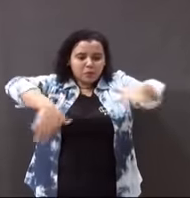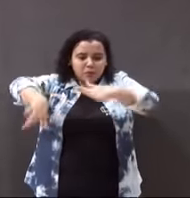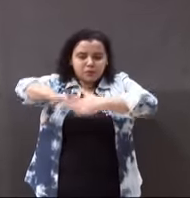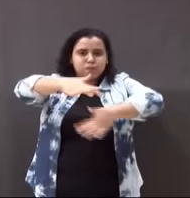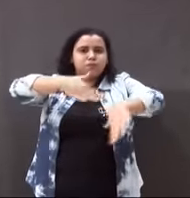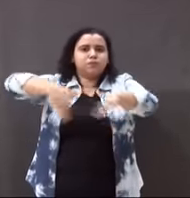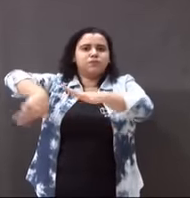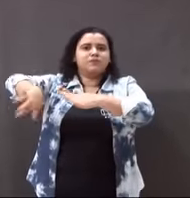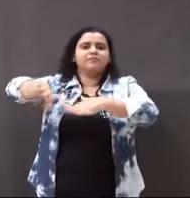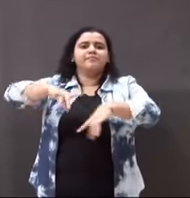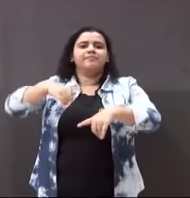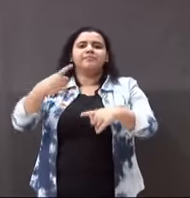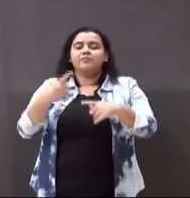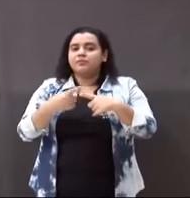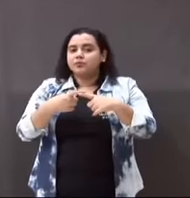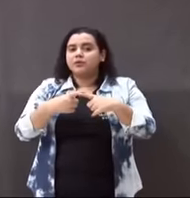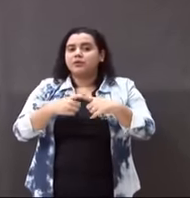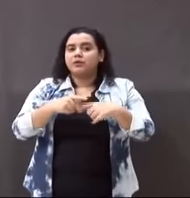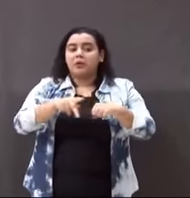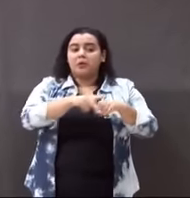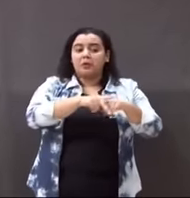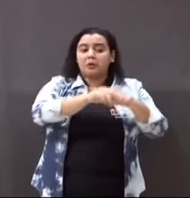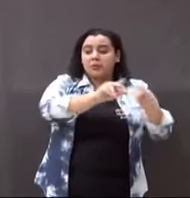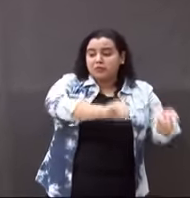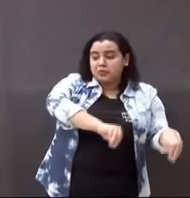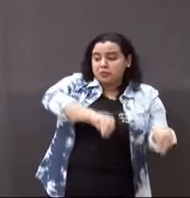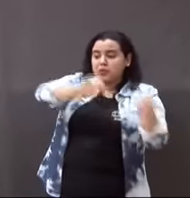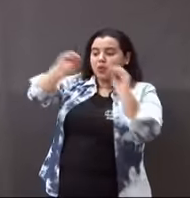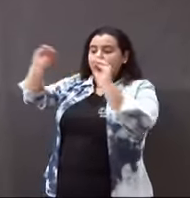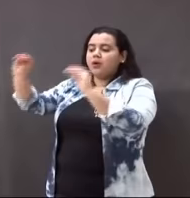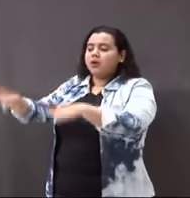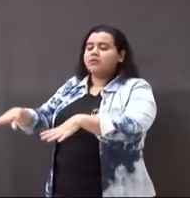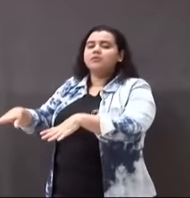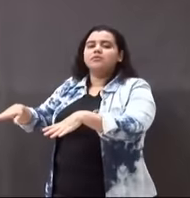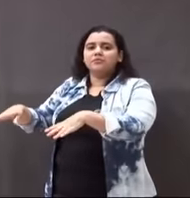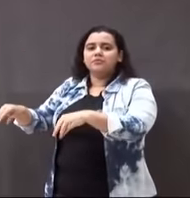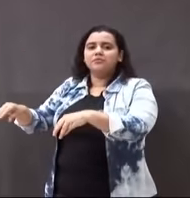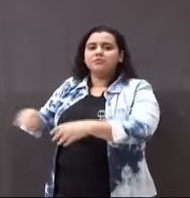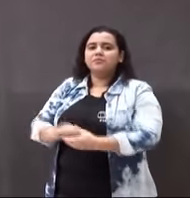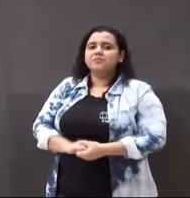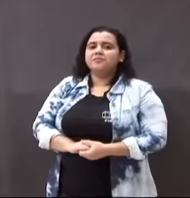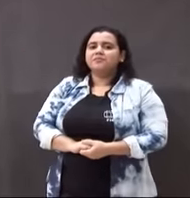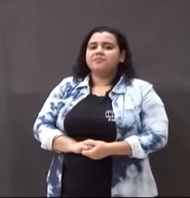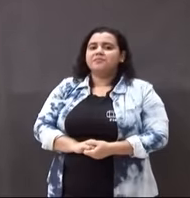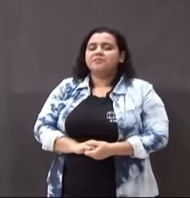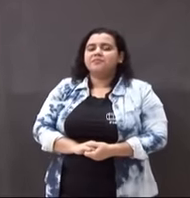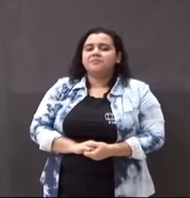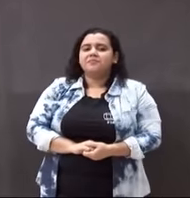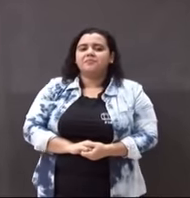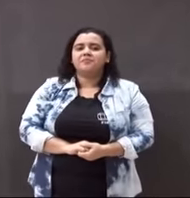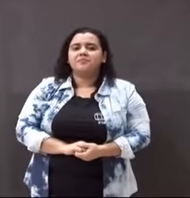Porque quando Pedro jogou a rede, eu disse que Jesus é quem? O dono do?